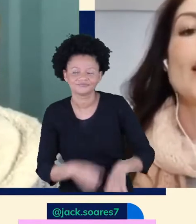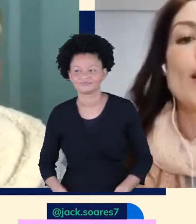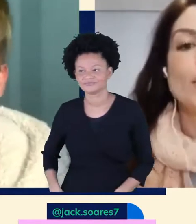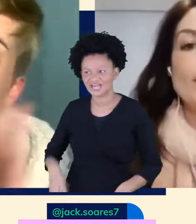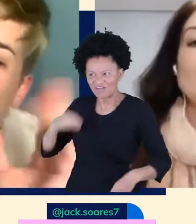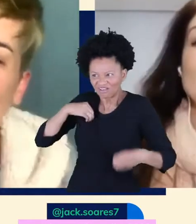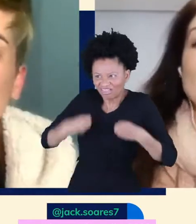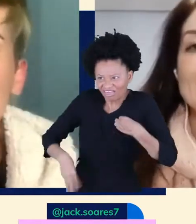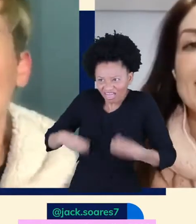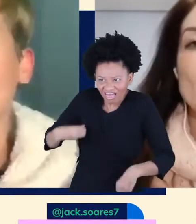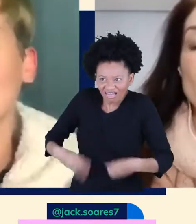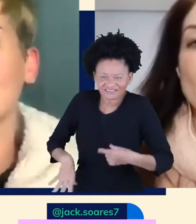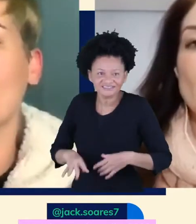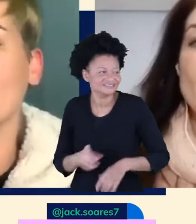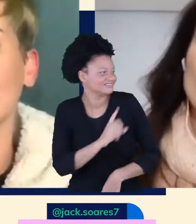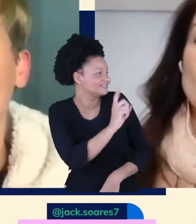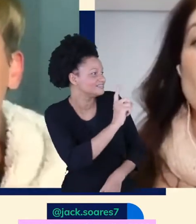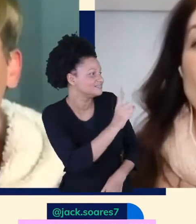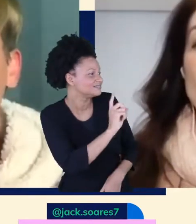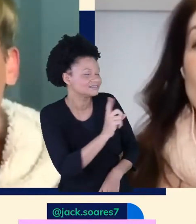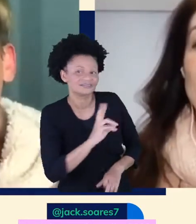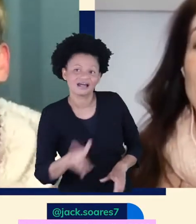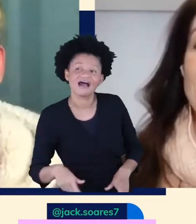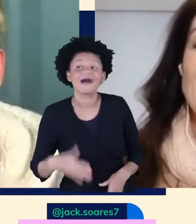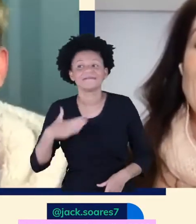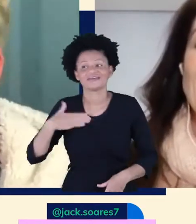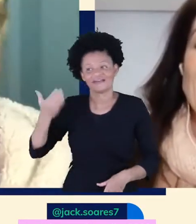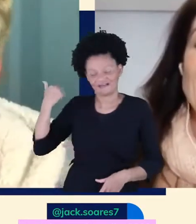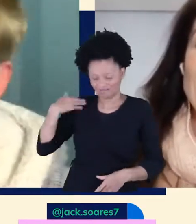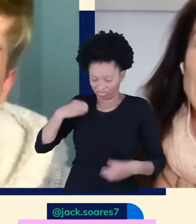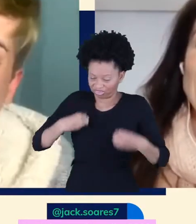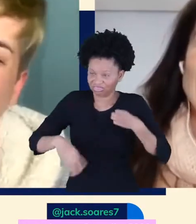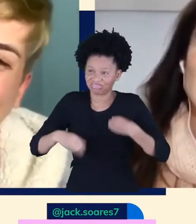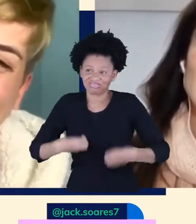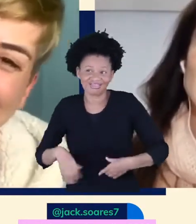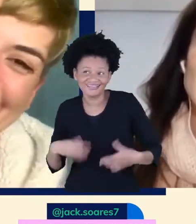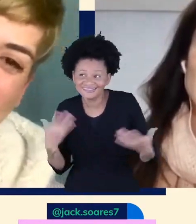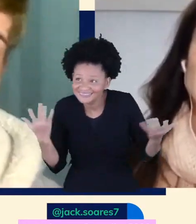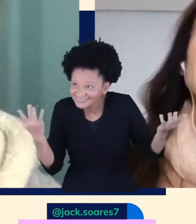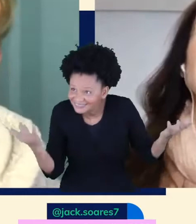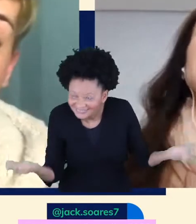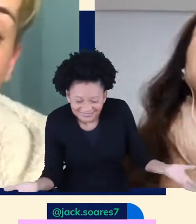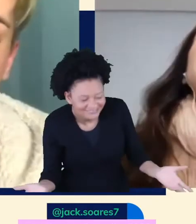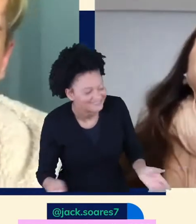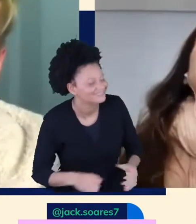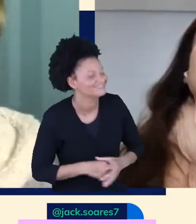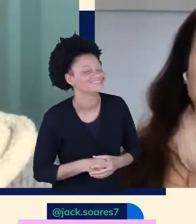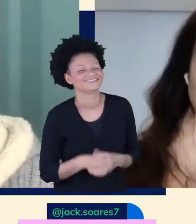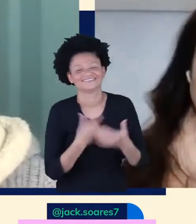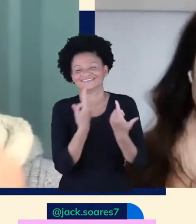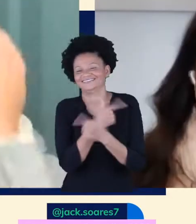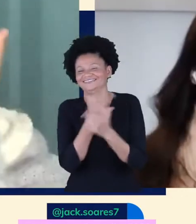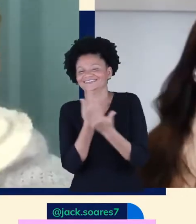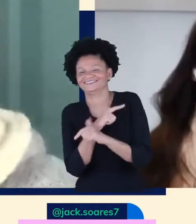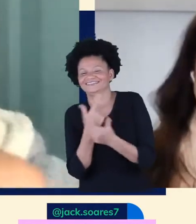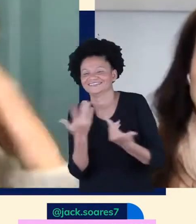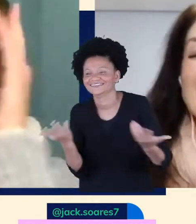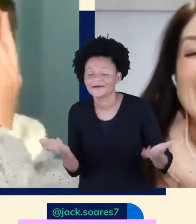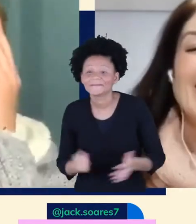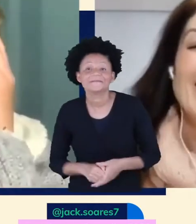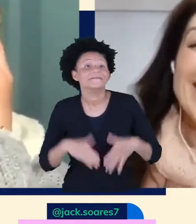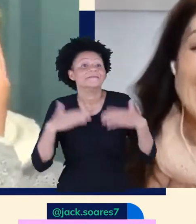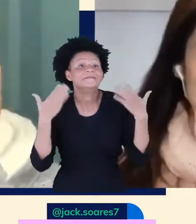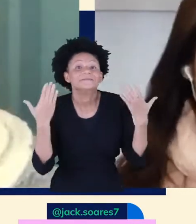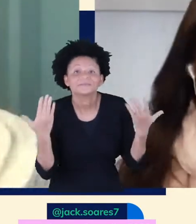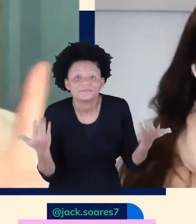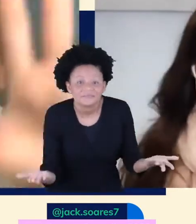não, não é não, Eu tinha não é uma que não." era de bolinhas coladas, as bolinhas foram caindo. Não tinha que se lavando. Mas então,